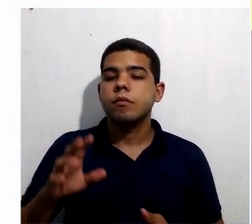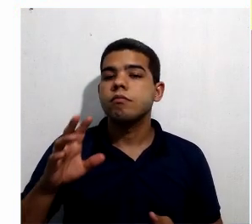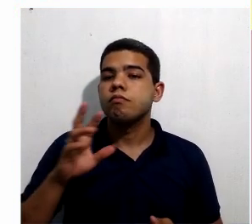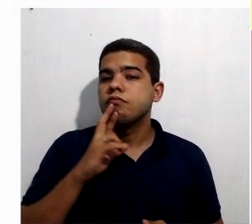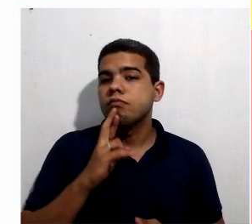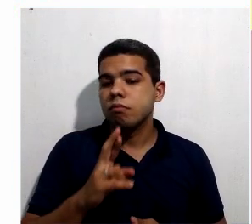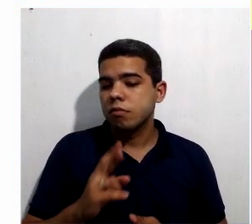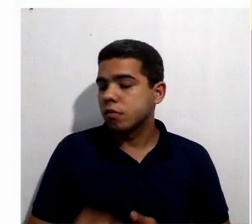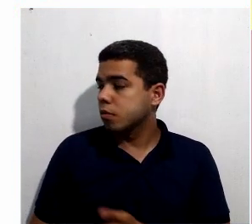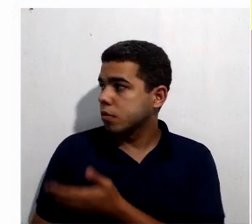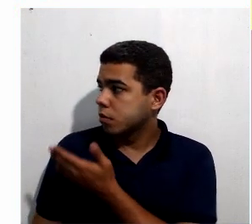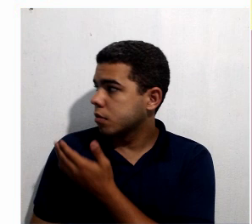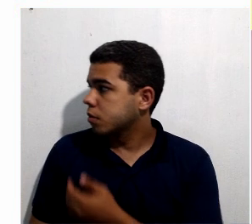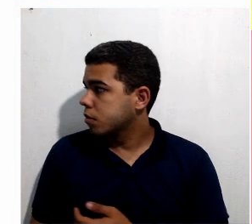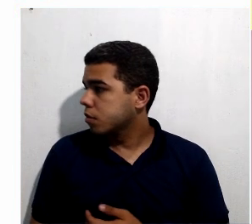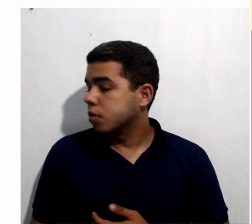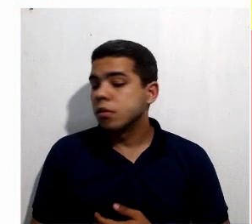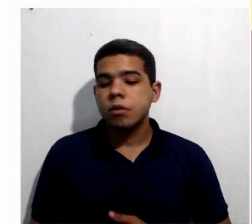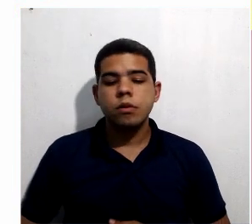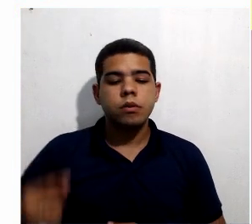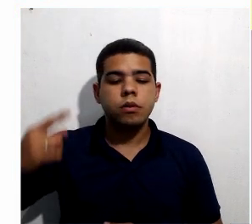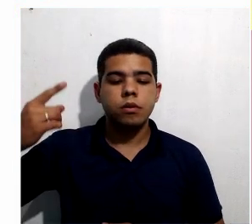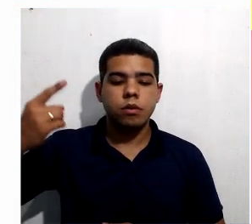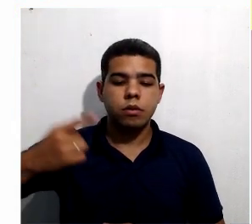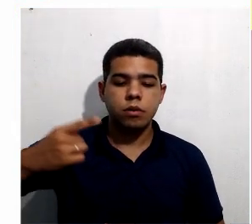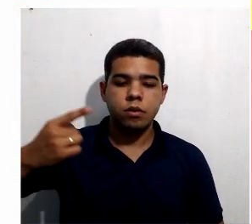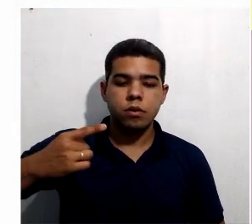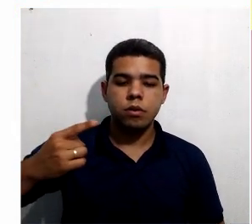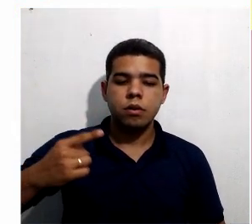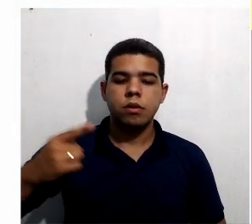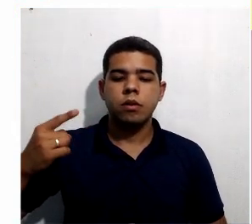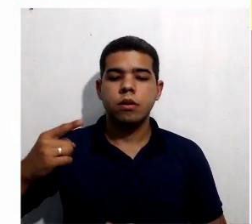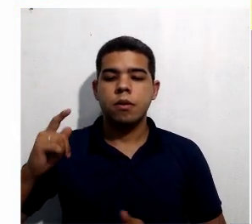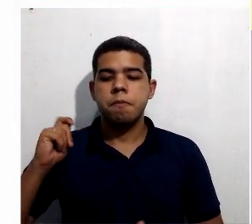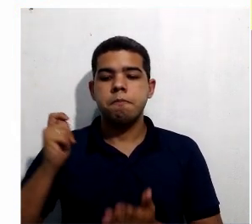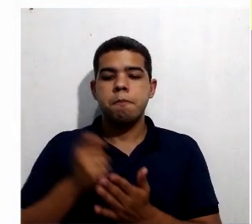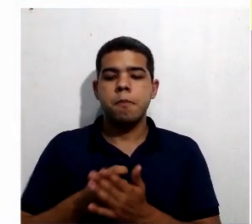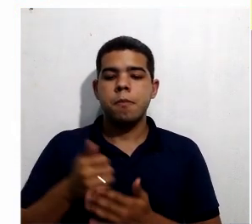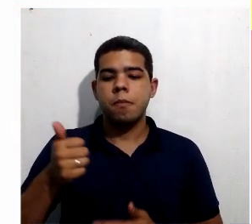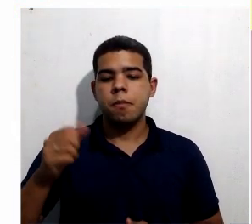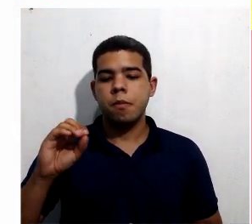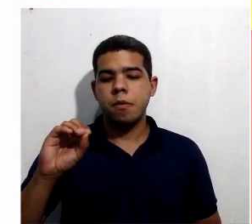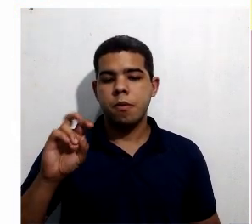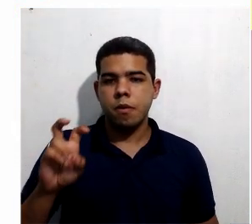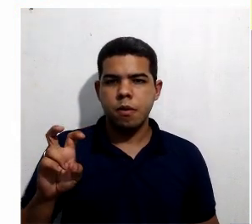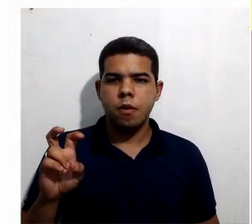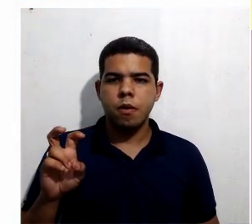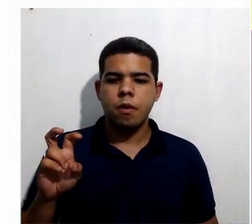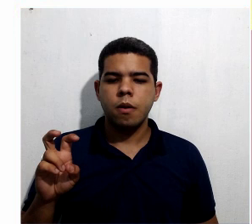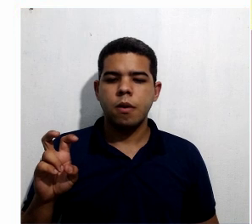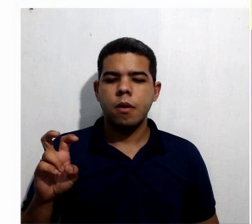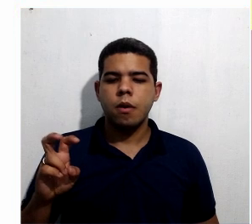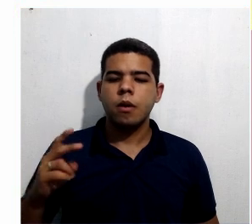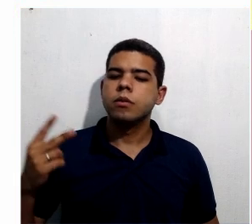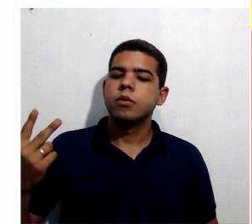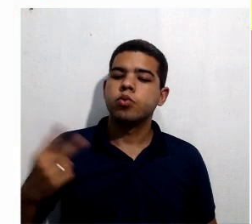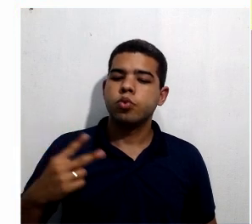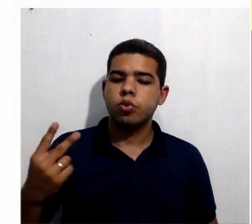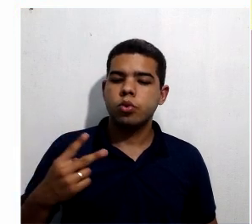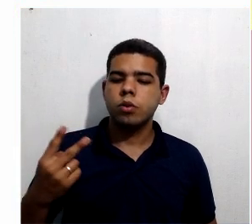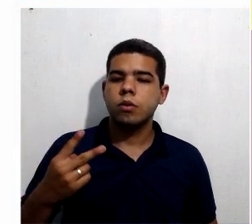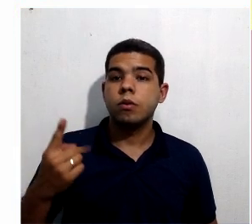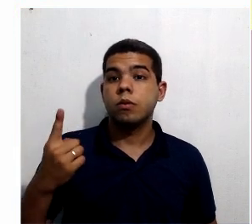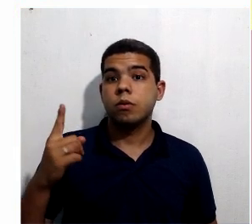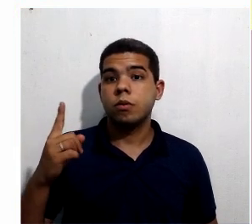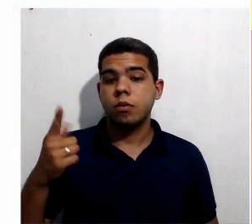nossa solução. Como o primeiro andar, quem mora no primeiro andar paga R$ 105, quem mora